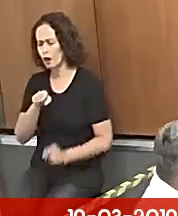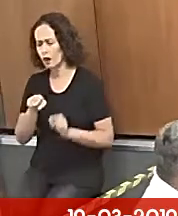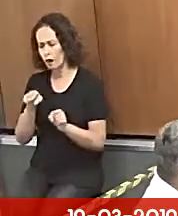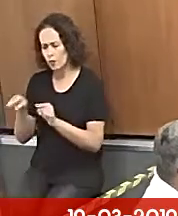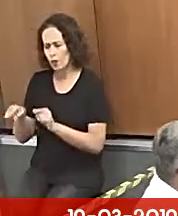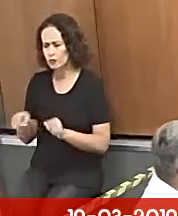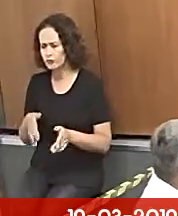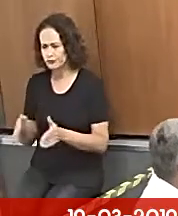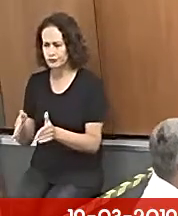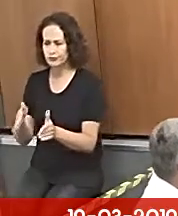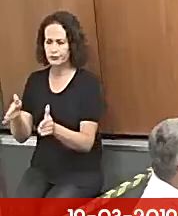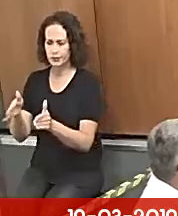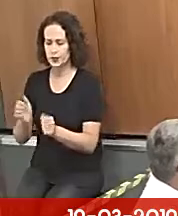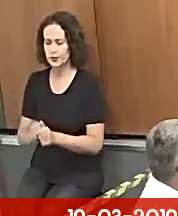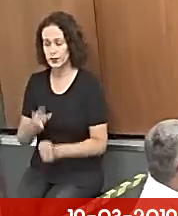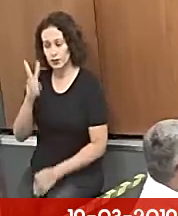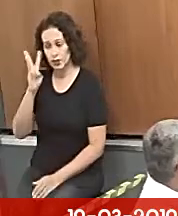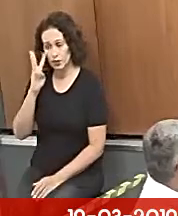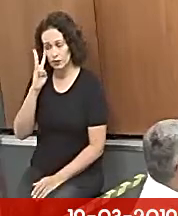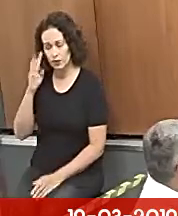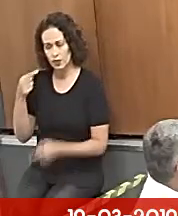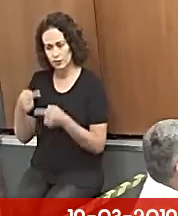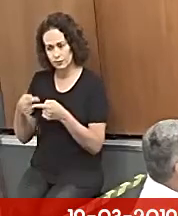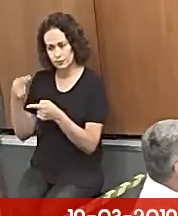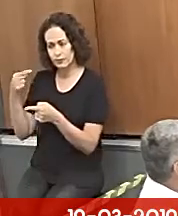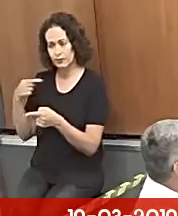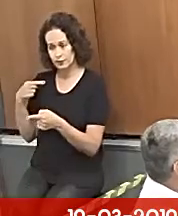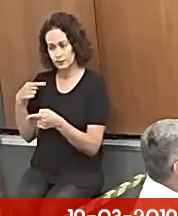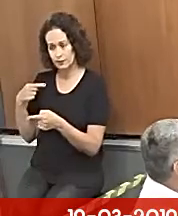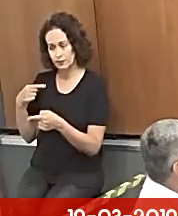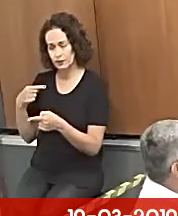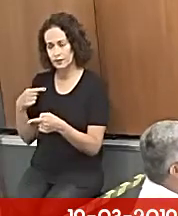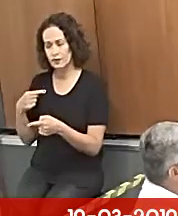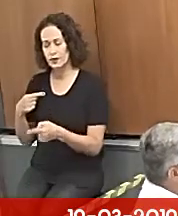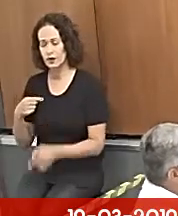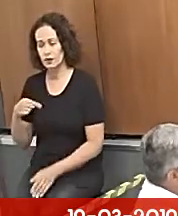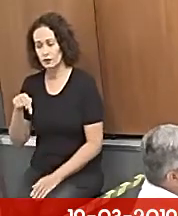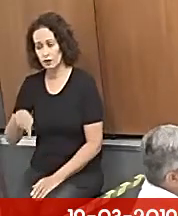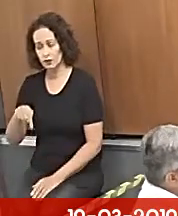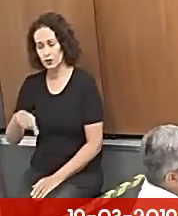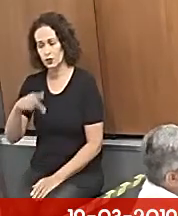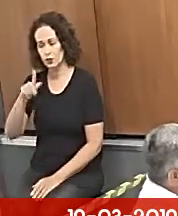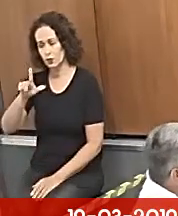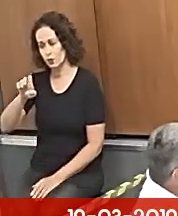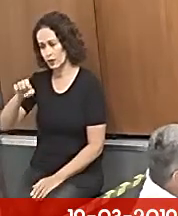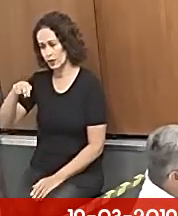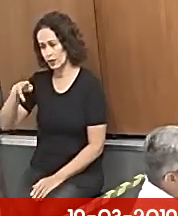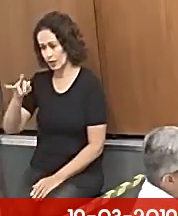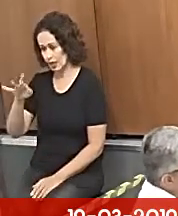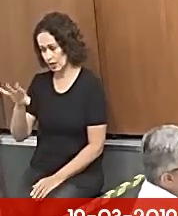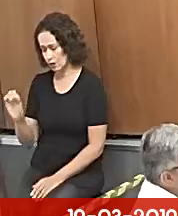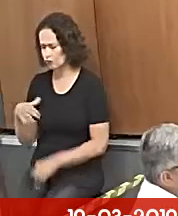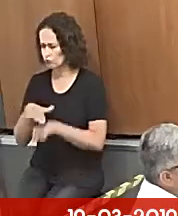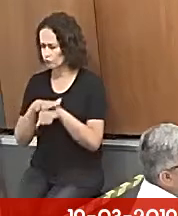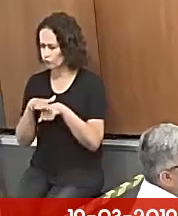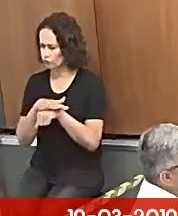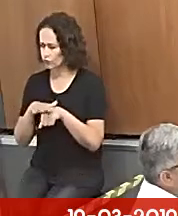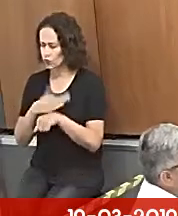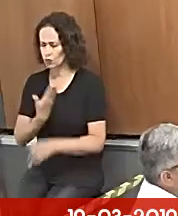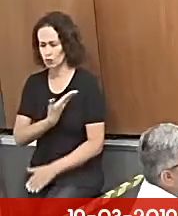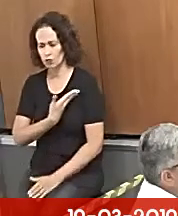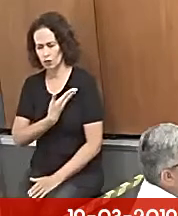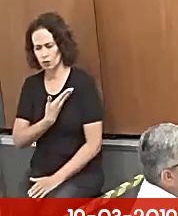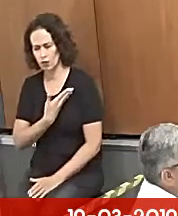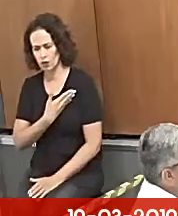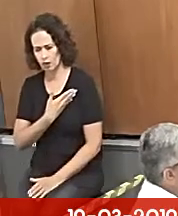desígnios terça-feira passada eu estava no plenário da casa conversando com um colega deputado josé